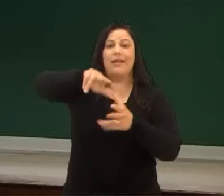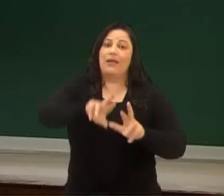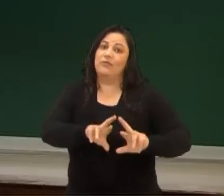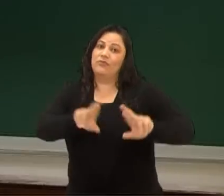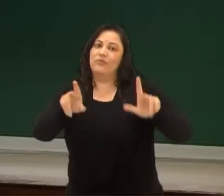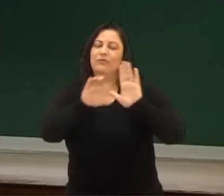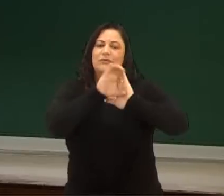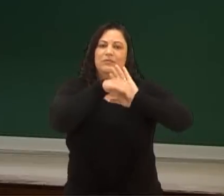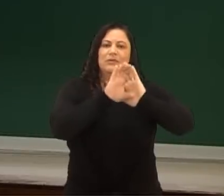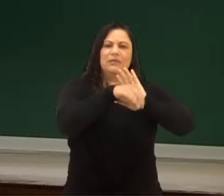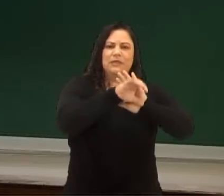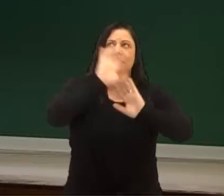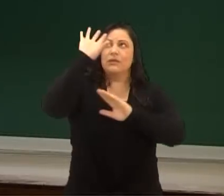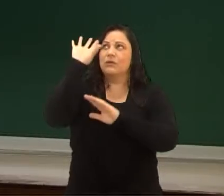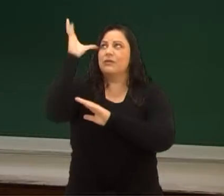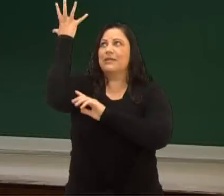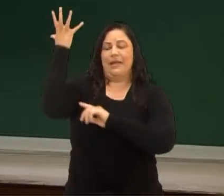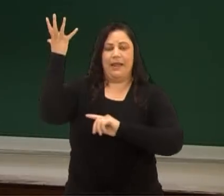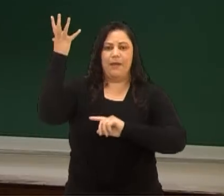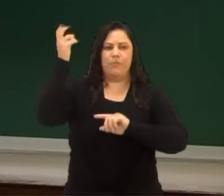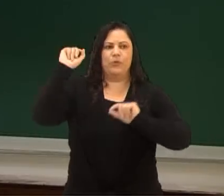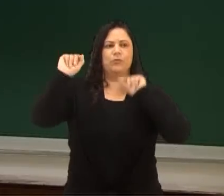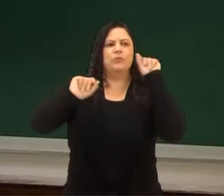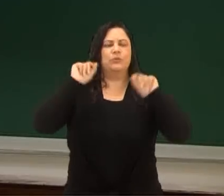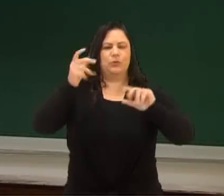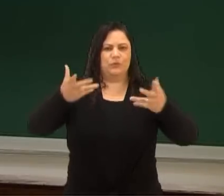entre o tempo atmosférico e os climas.